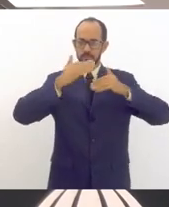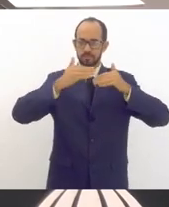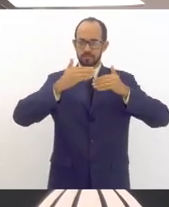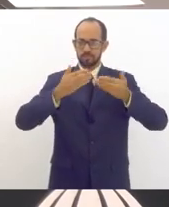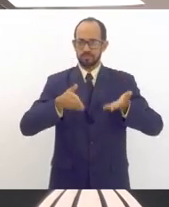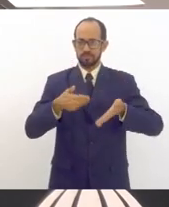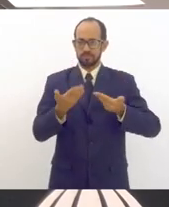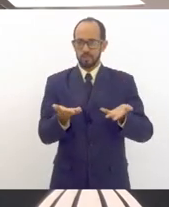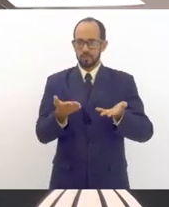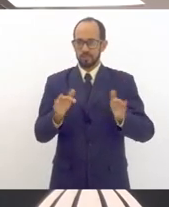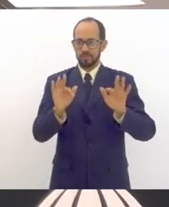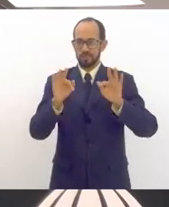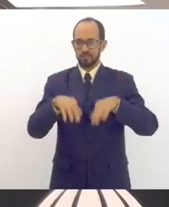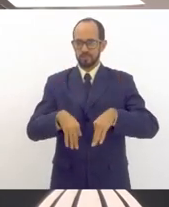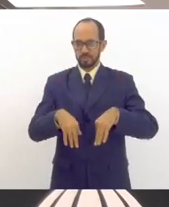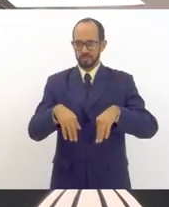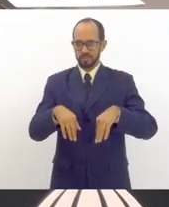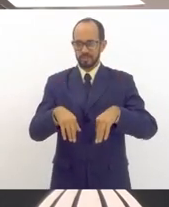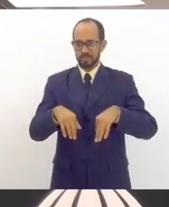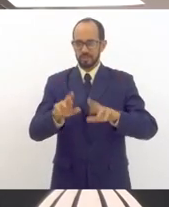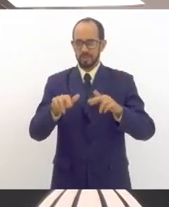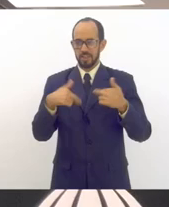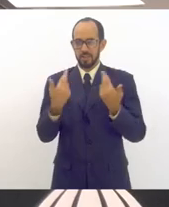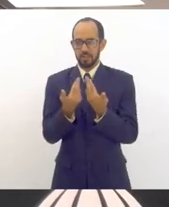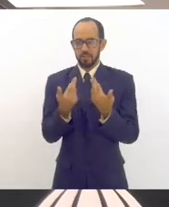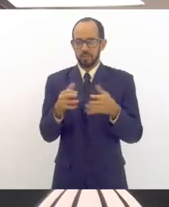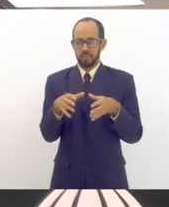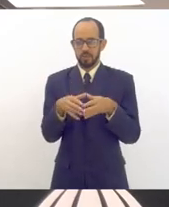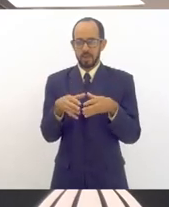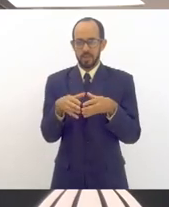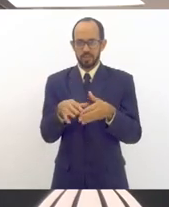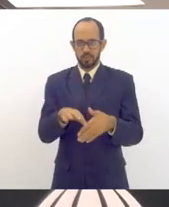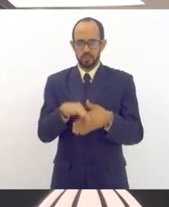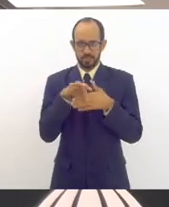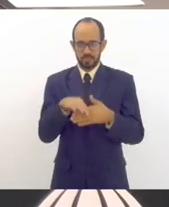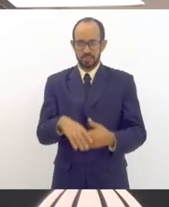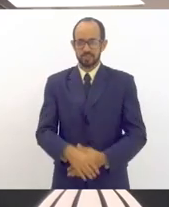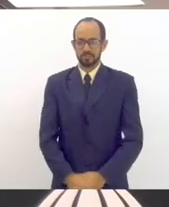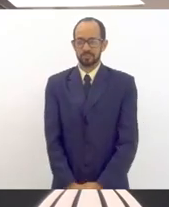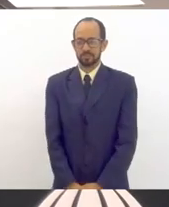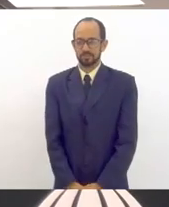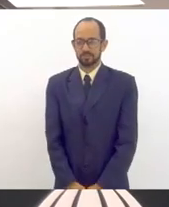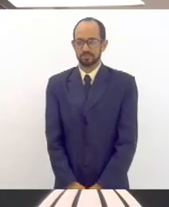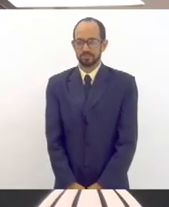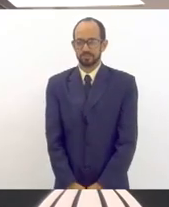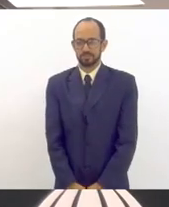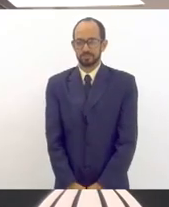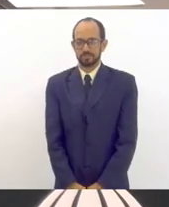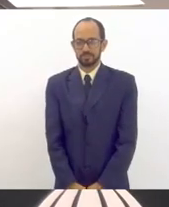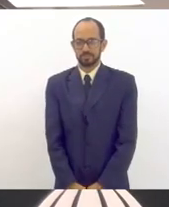encerrada a reunião do Colégio de Líderes. Muito bem encerrado, senhor presidente.